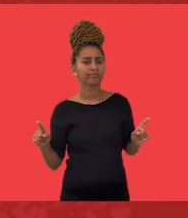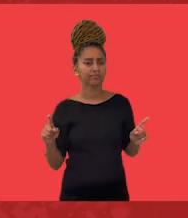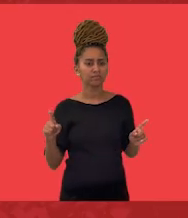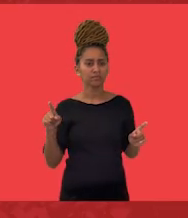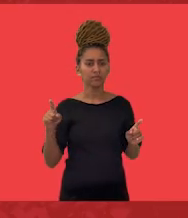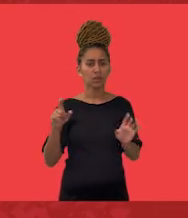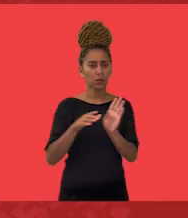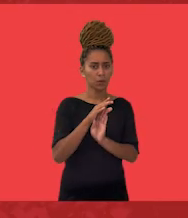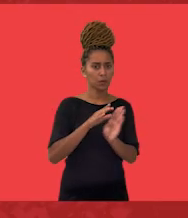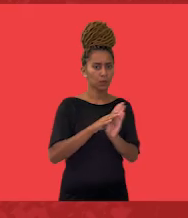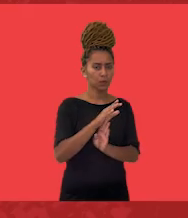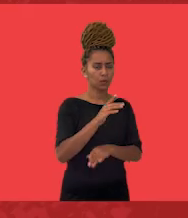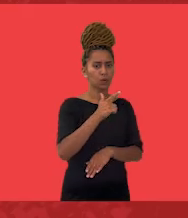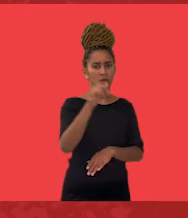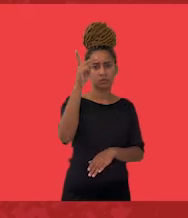e segui,